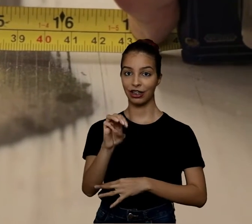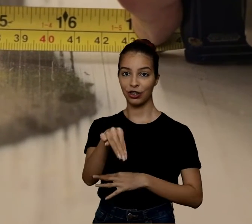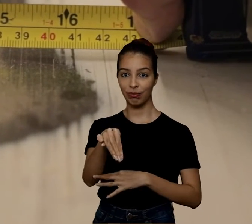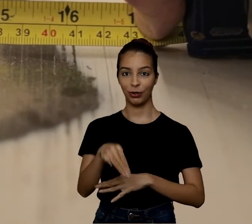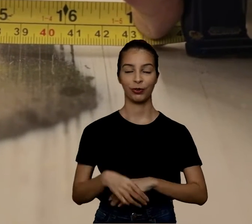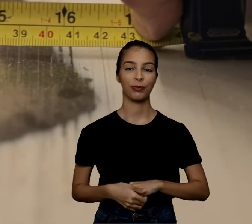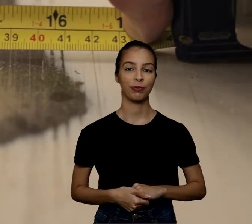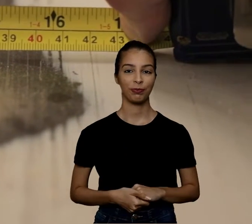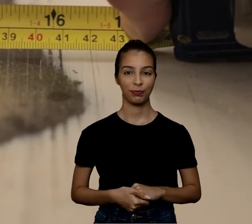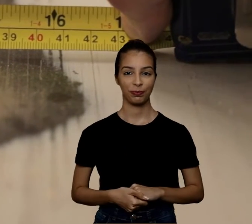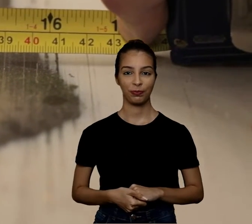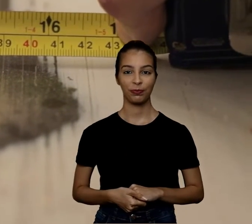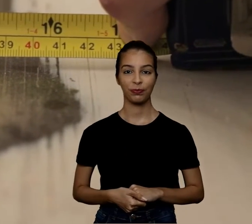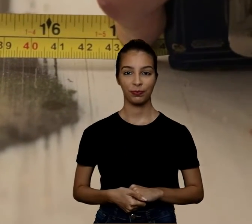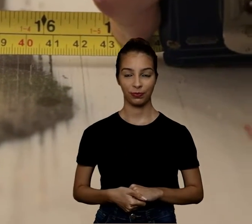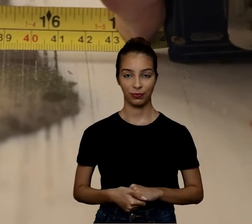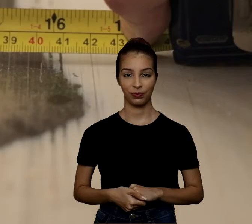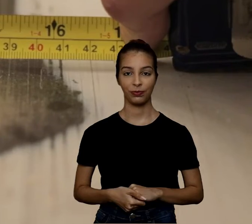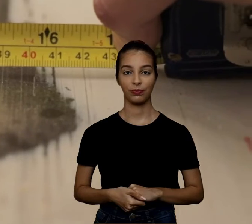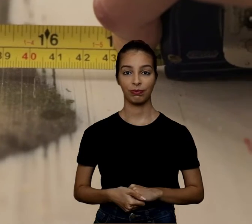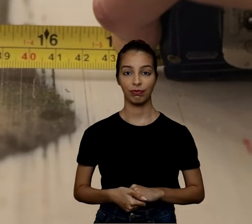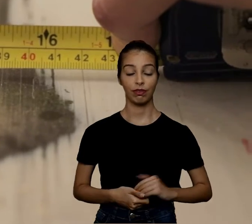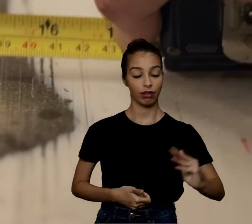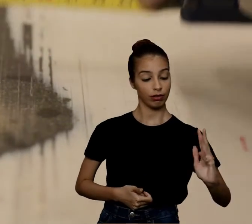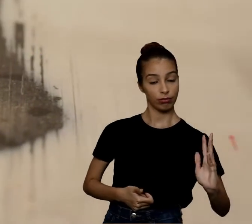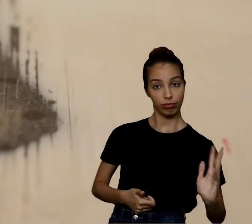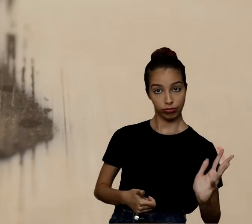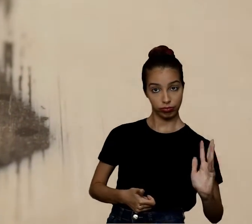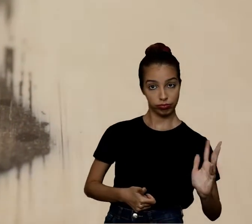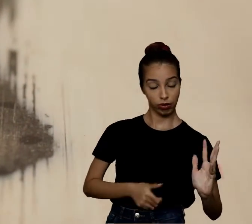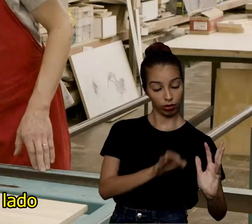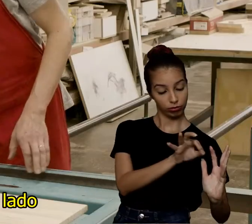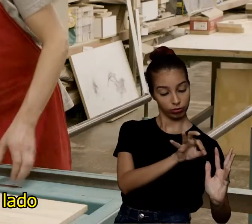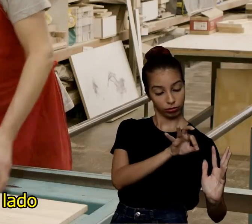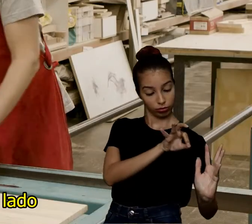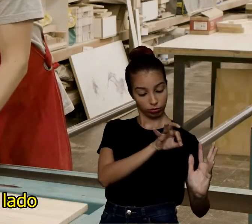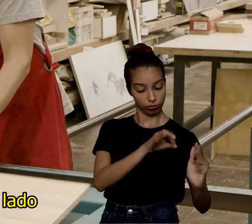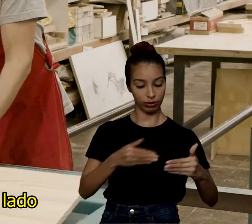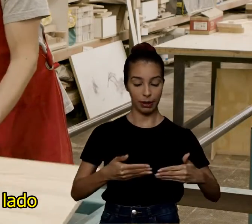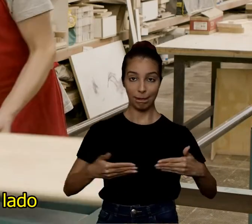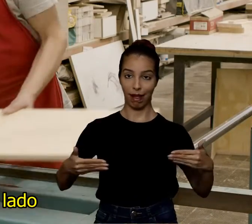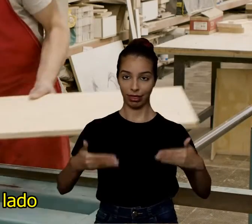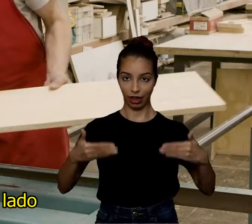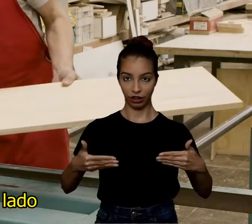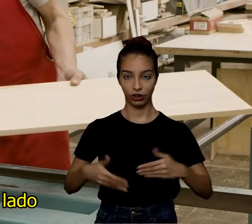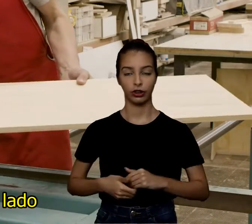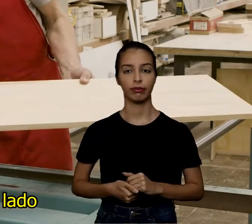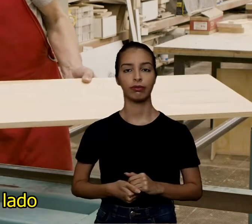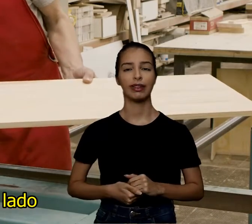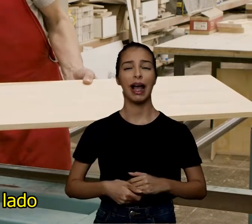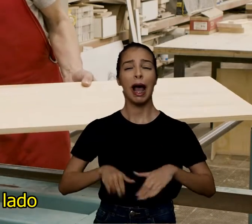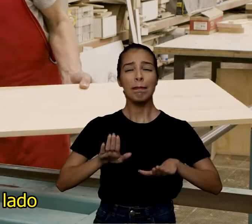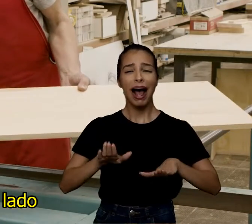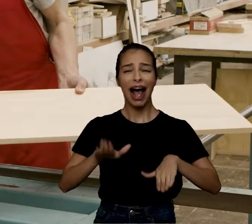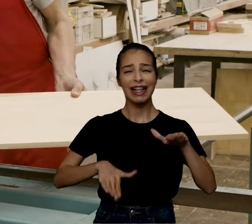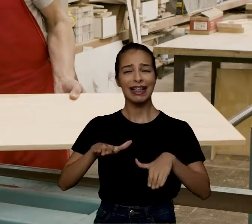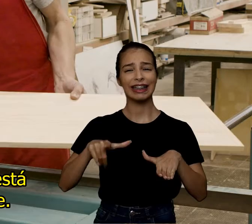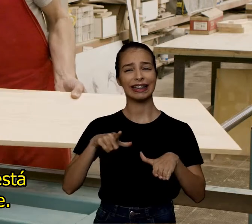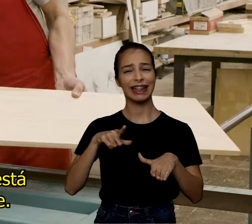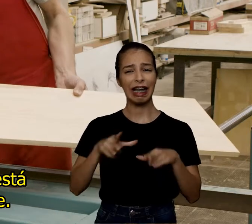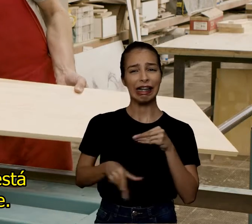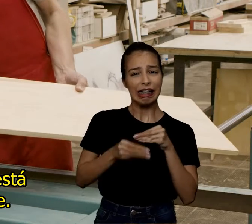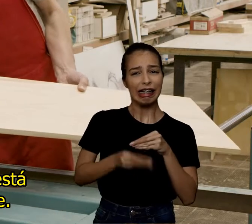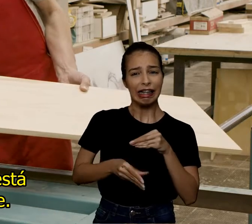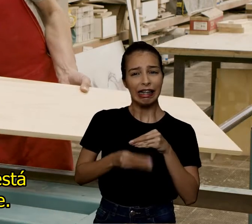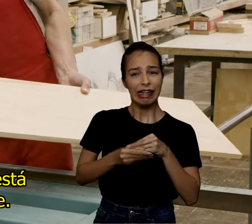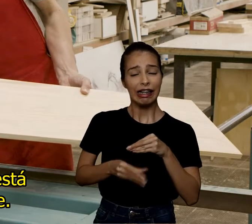37 centímetros até o meu batente. Eu vou tirar um excesso desse lado, que